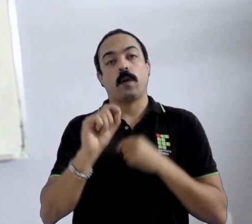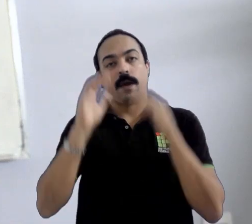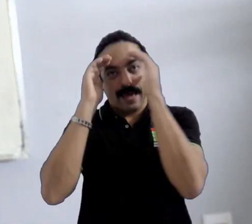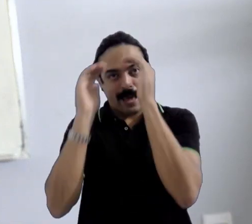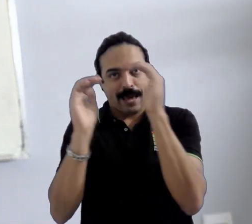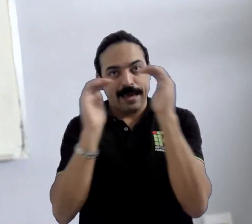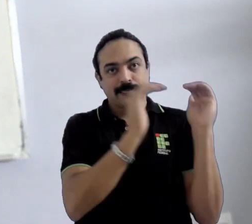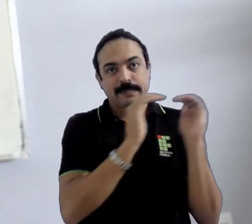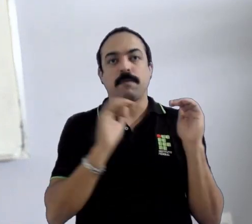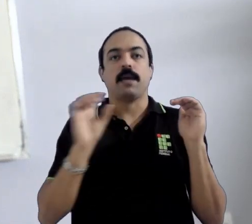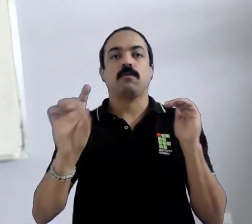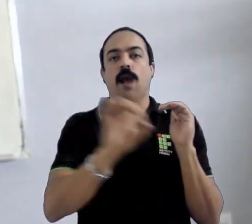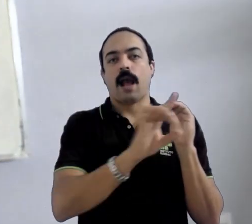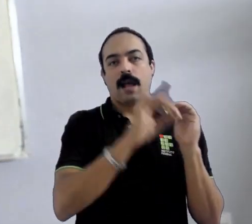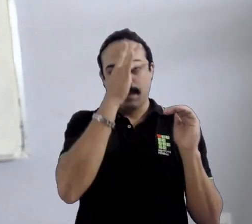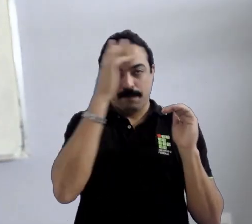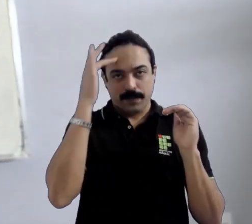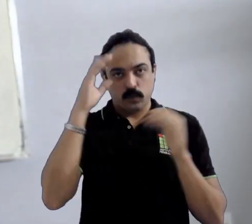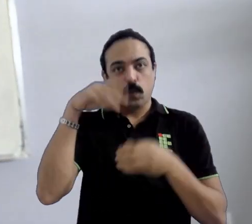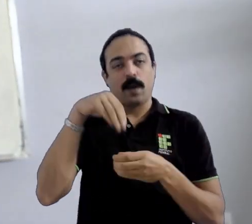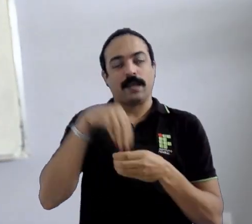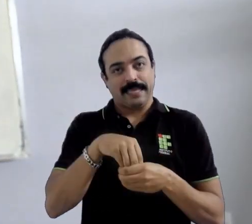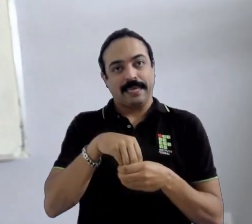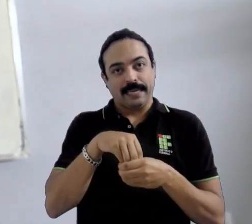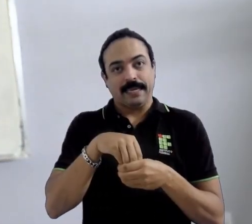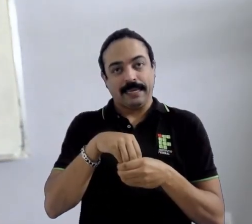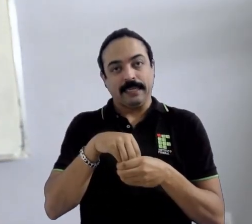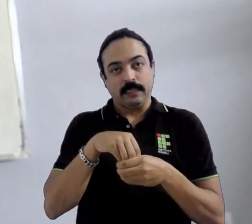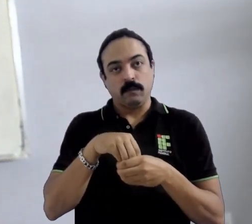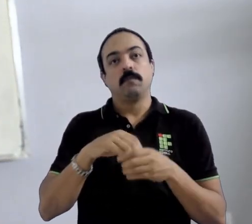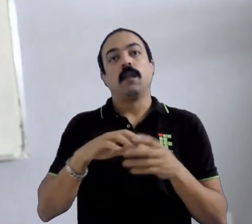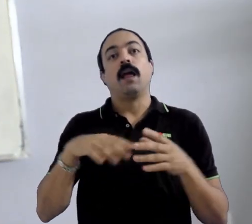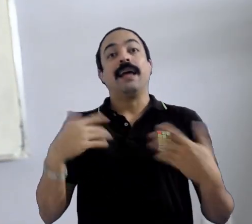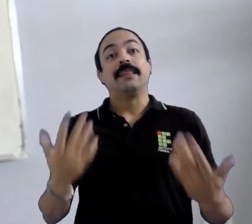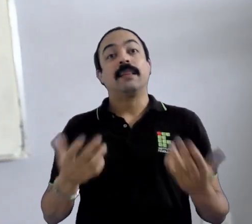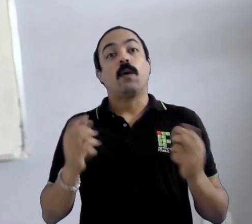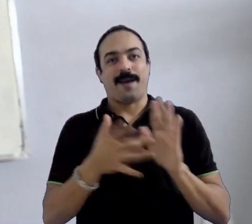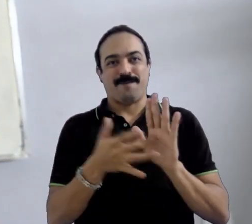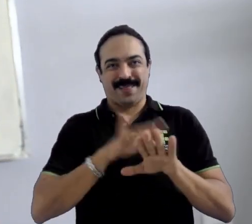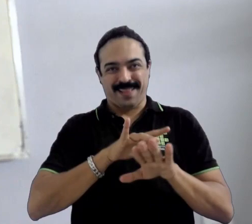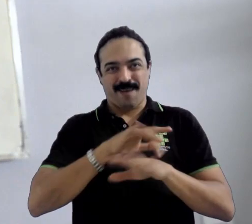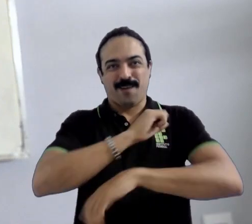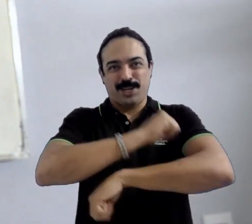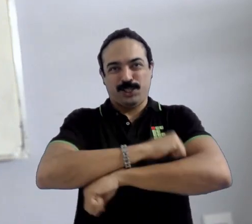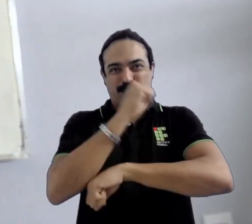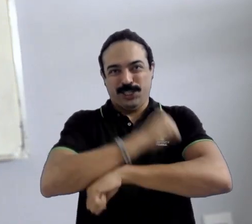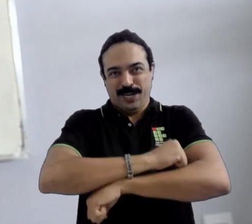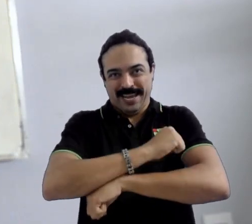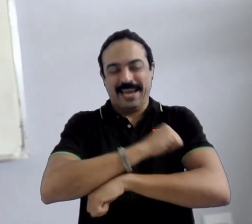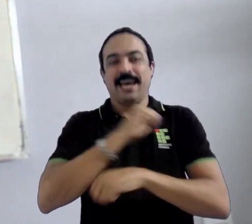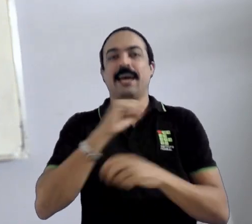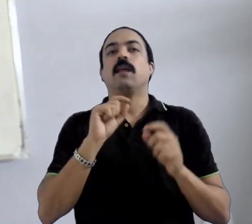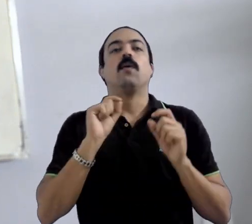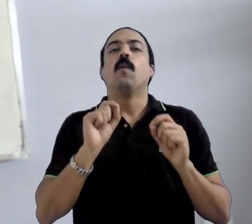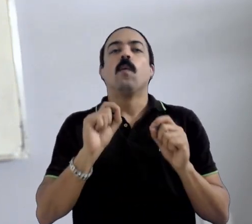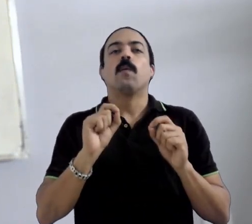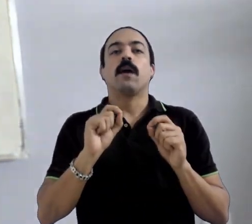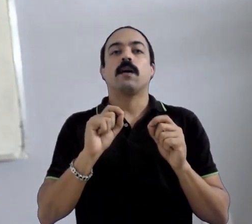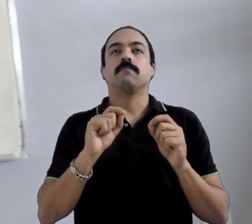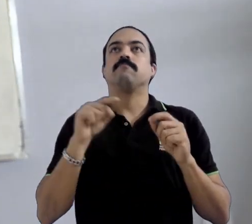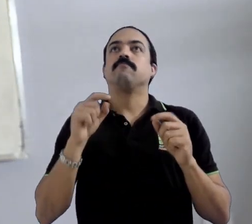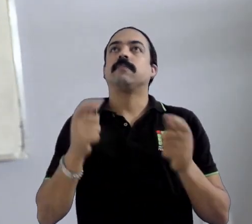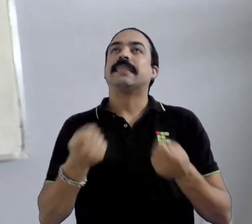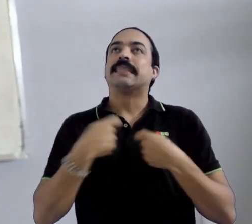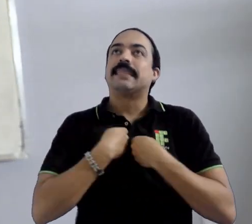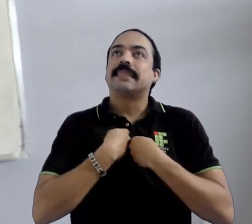entre os integrantes, por exemplo. E nessas janelas, metaforicamente entendam que eu estou falando do que faz a reunião